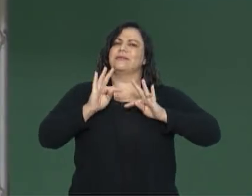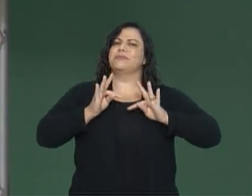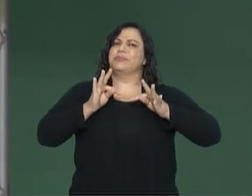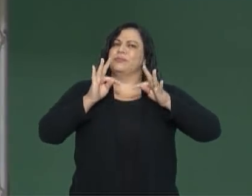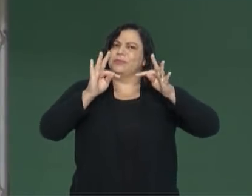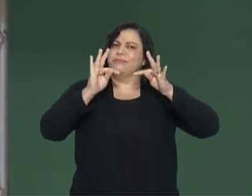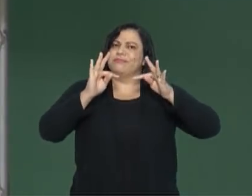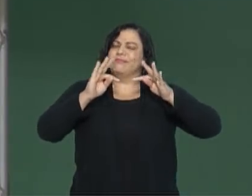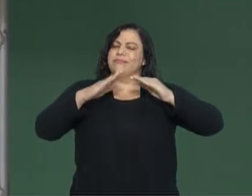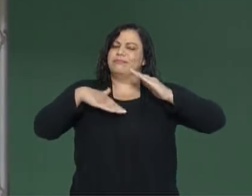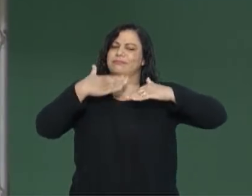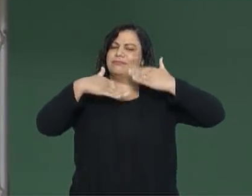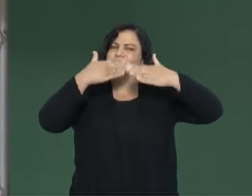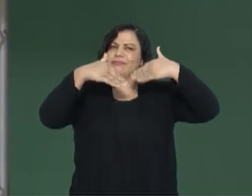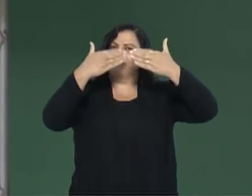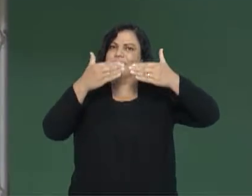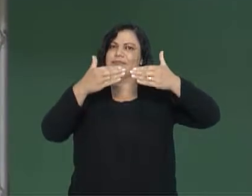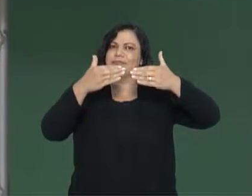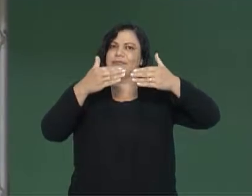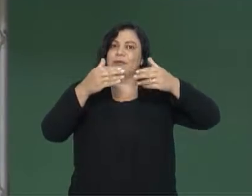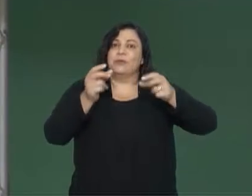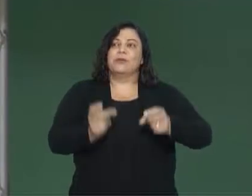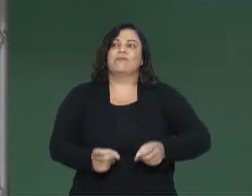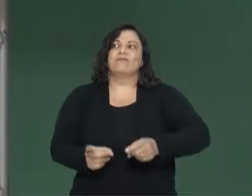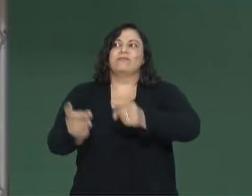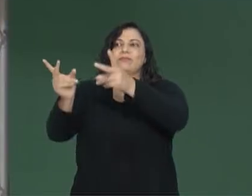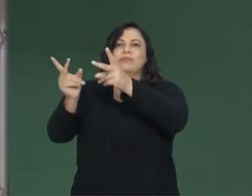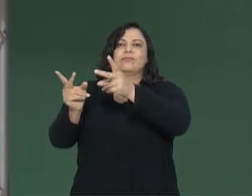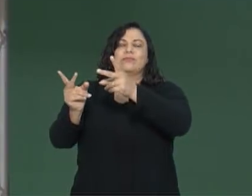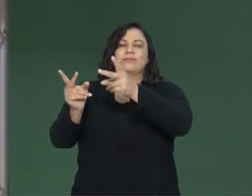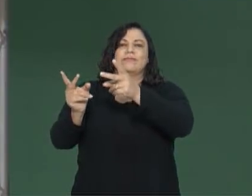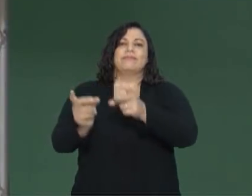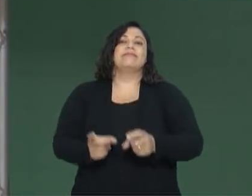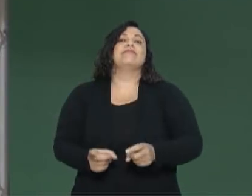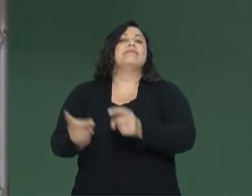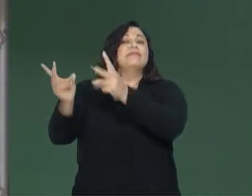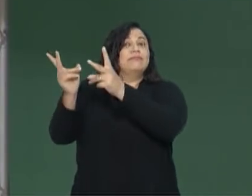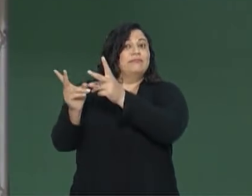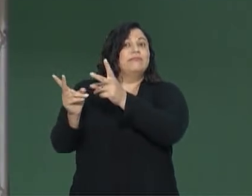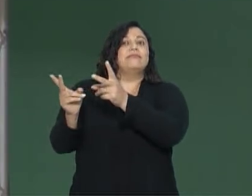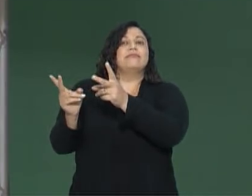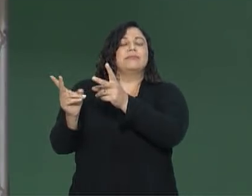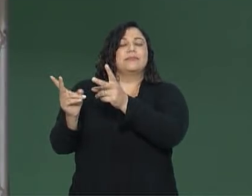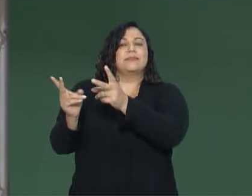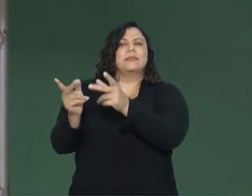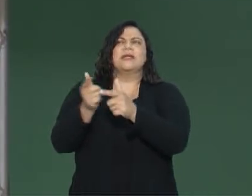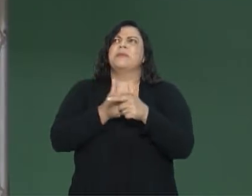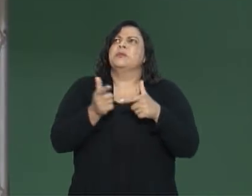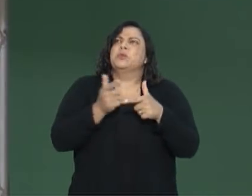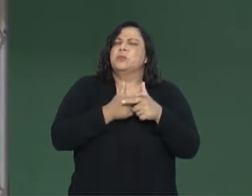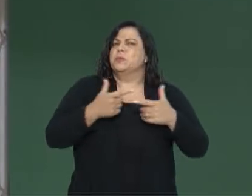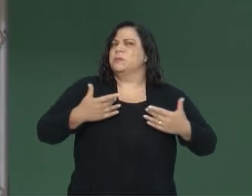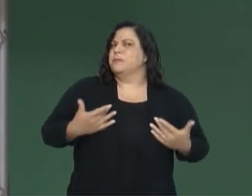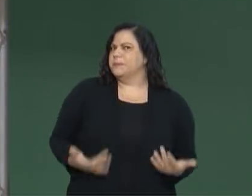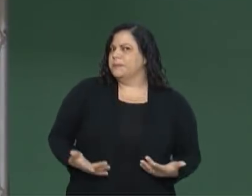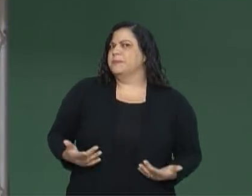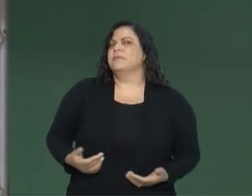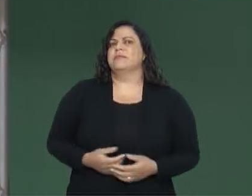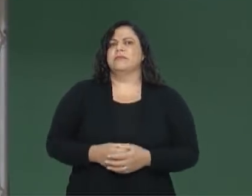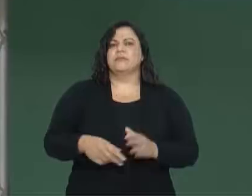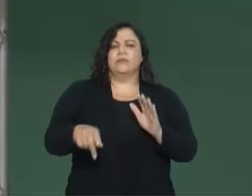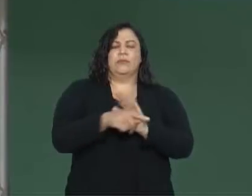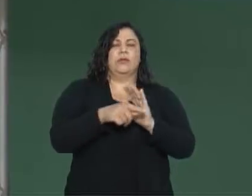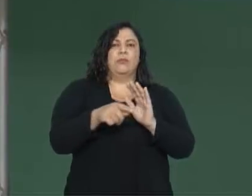Para poderem exportar. Qual é o problema? Quando eu faço a empresa no meu país, no